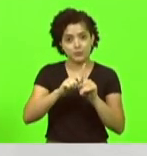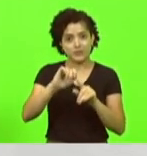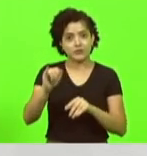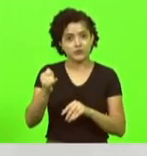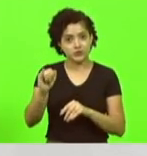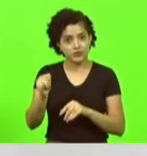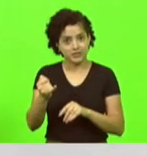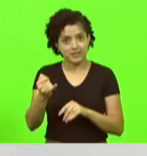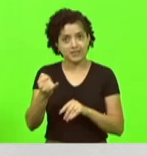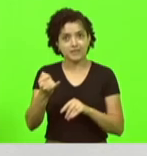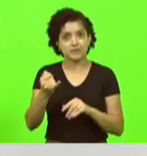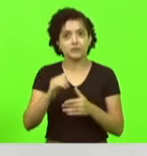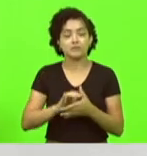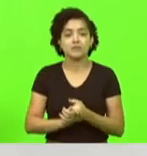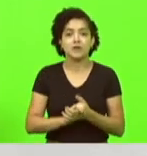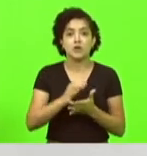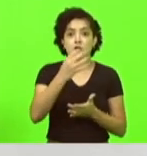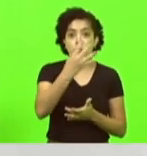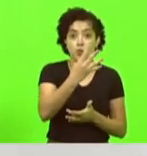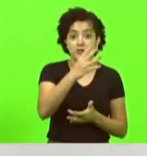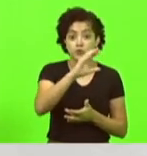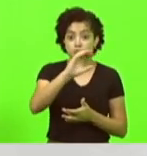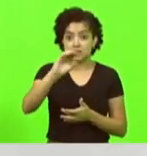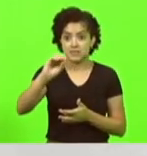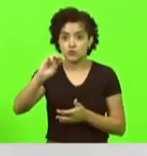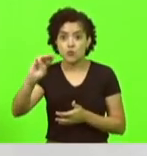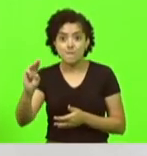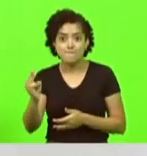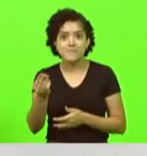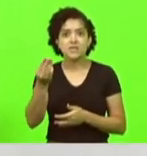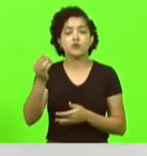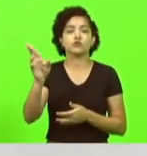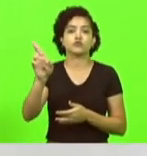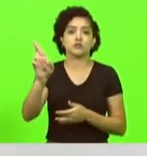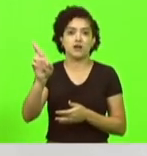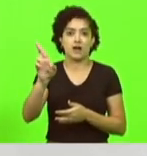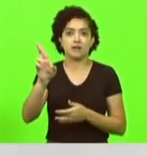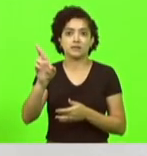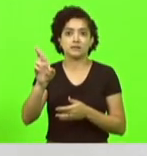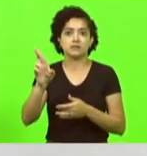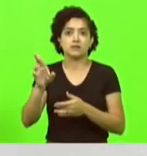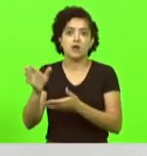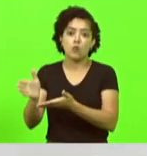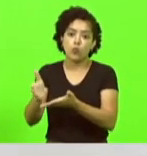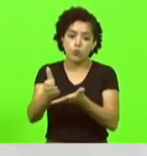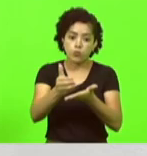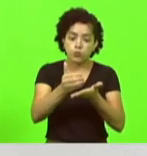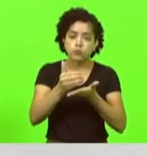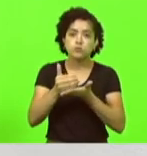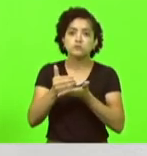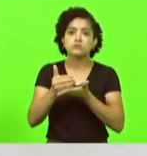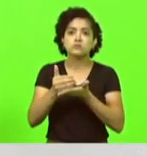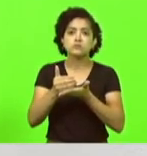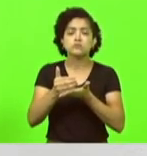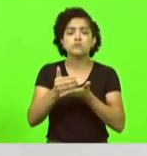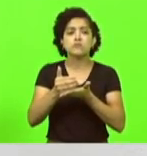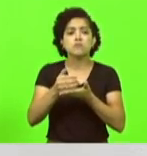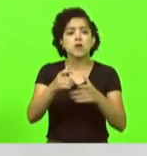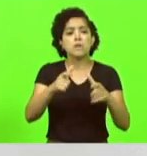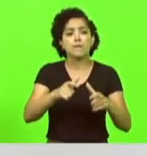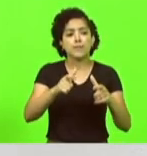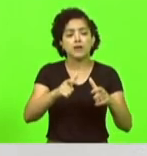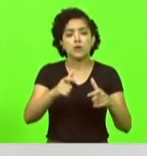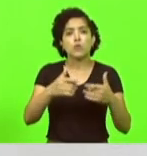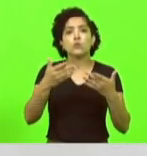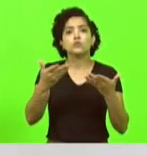a cifra de 400 milhões de reais de Economia gerada por esse poder e para onde vai toda esta economia